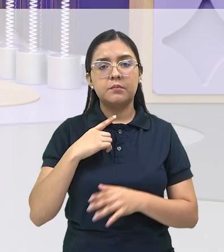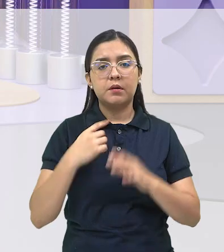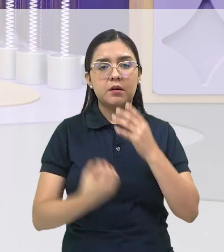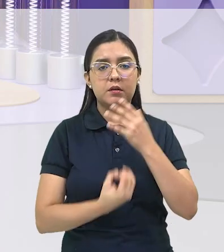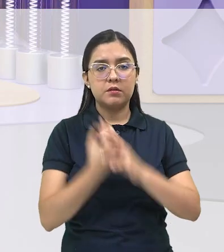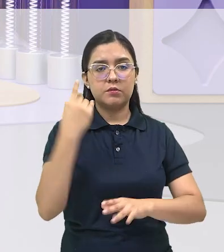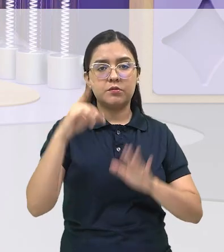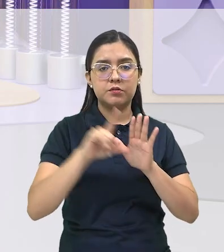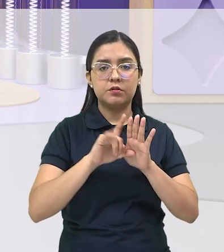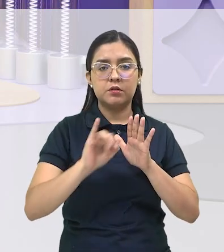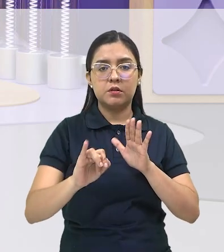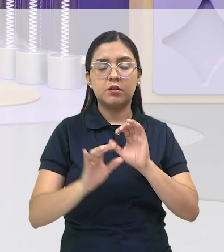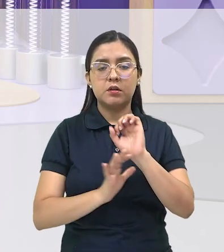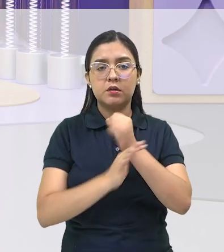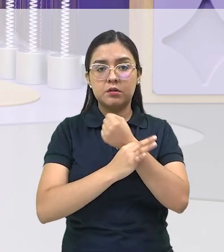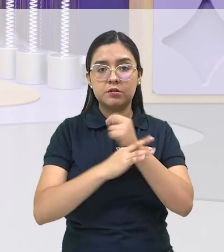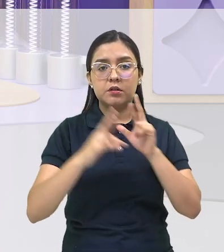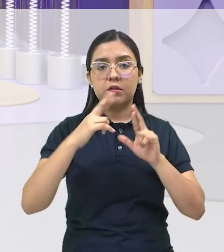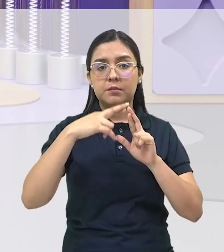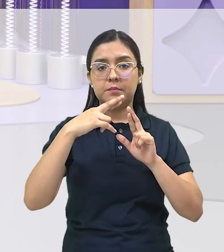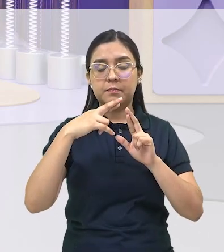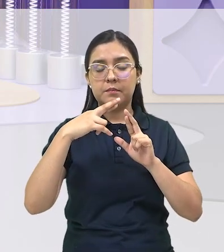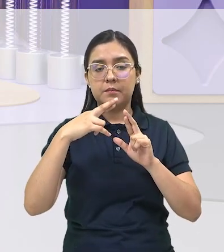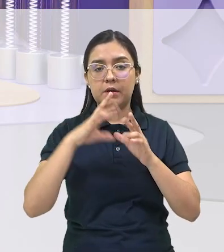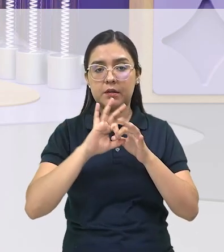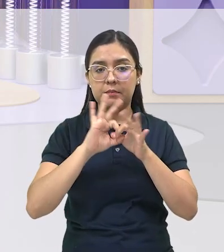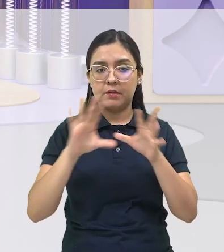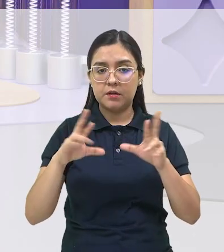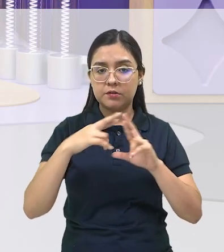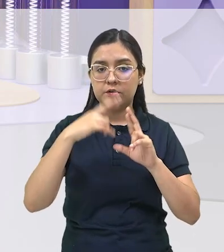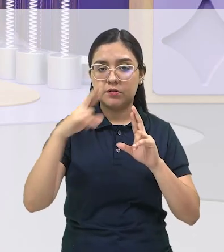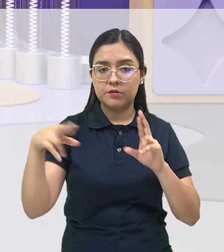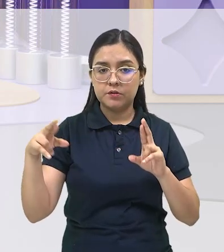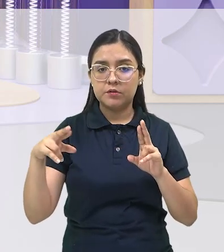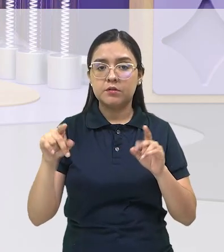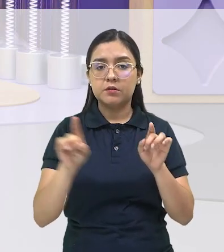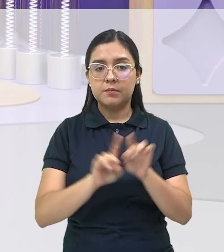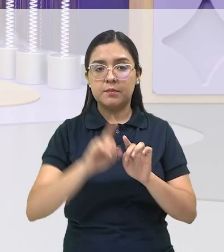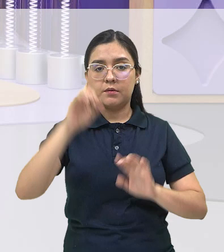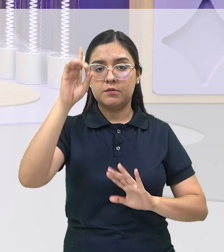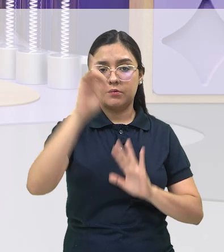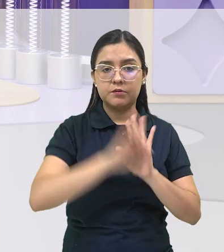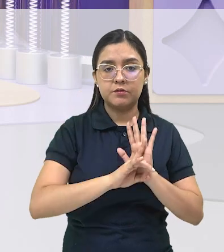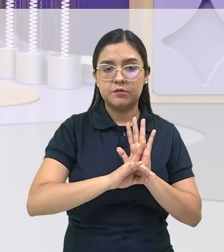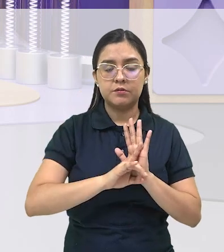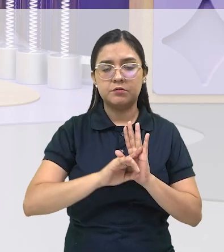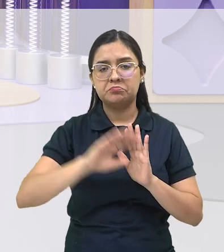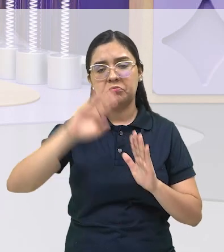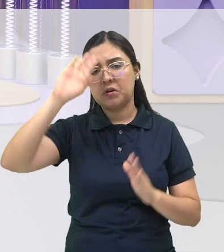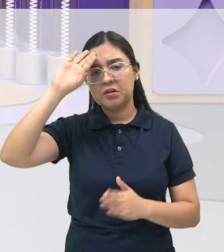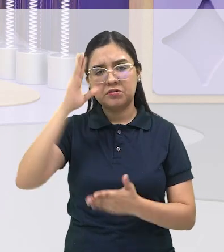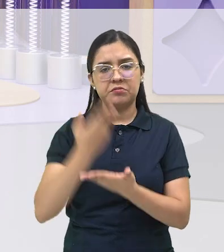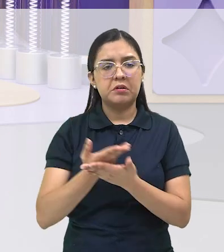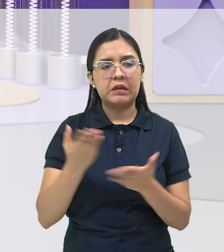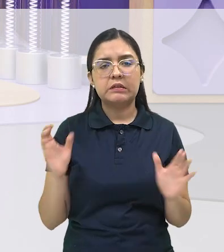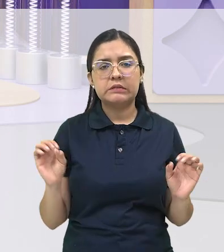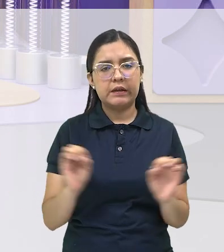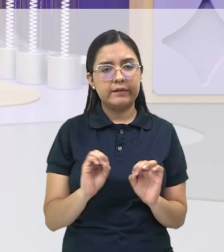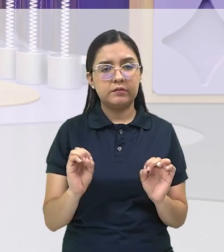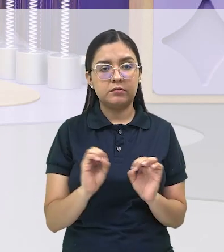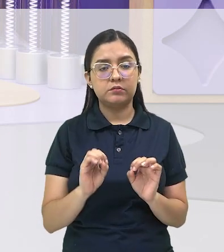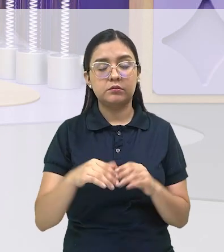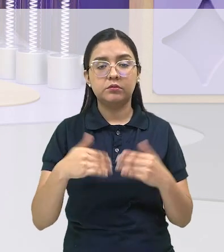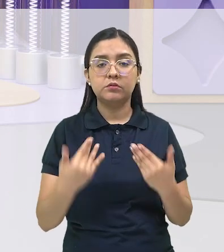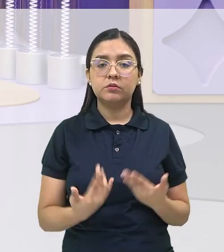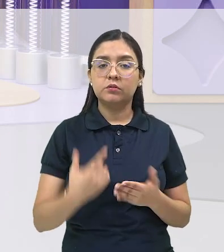leis que garantem a liberdade religiosa, a laicidade de Estado e, inclusive, o direito de não crer em nada. Então, quando